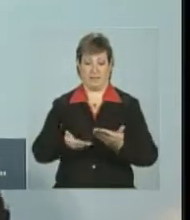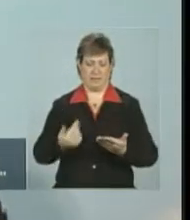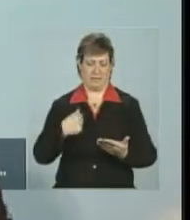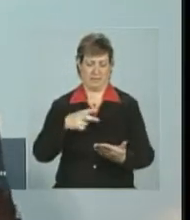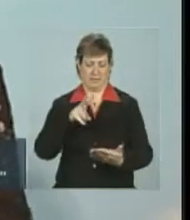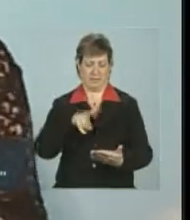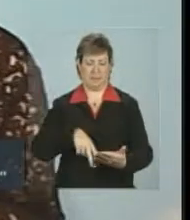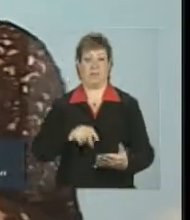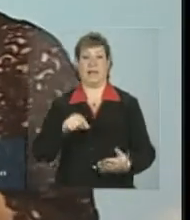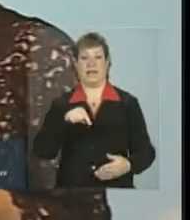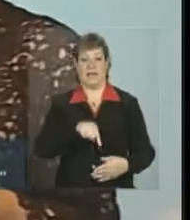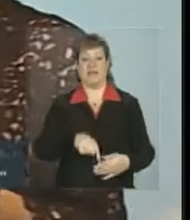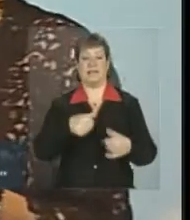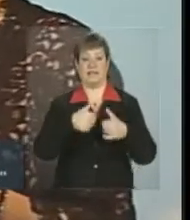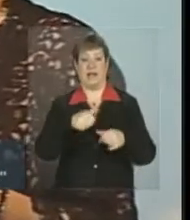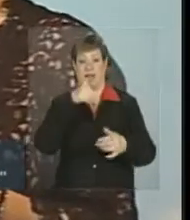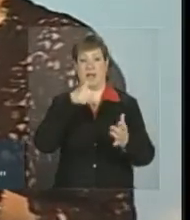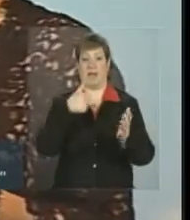dava ali na carta